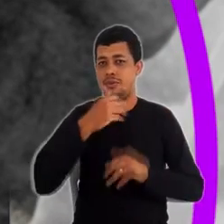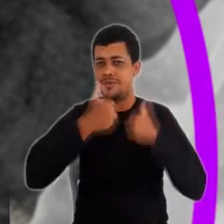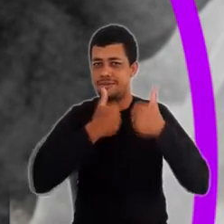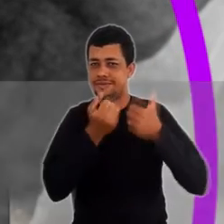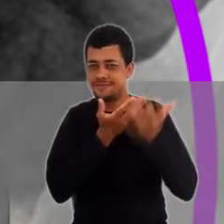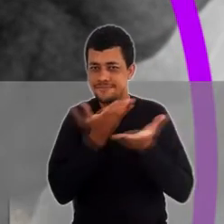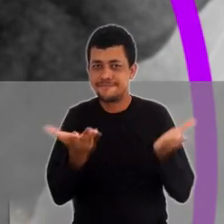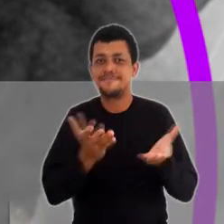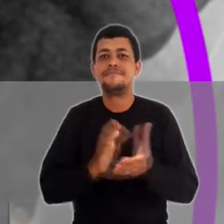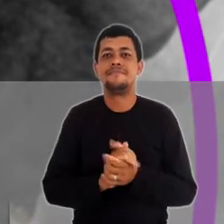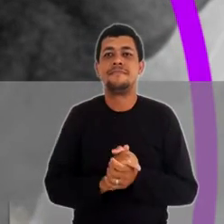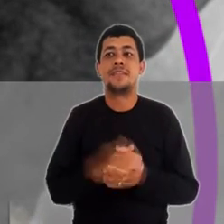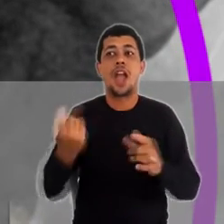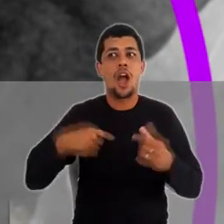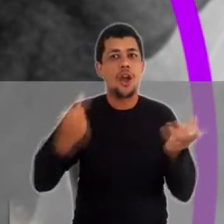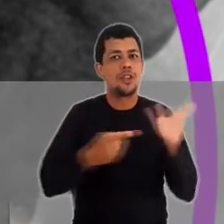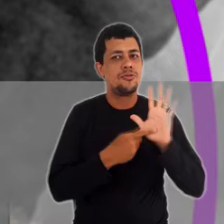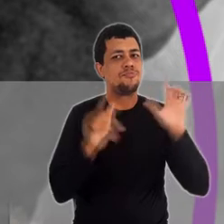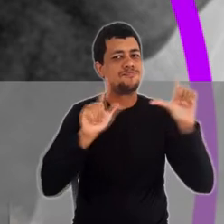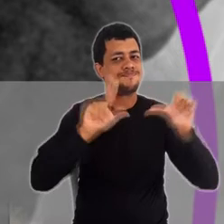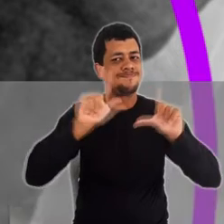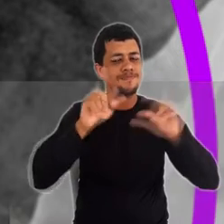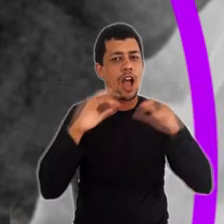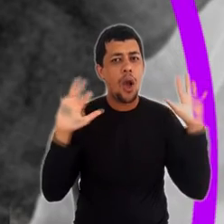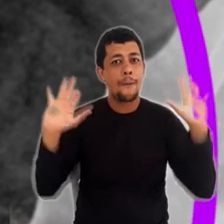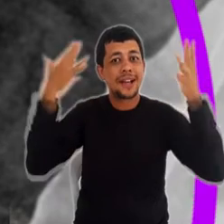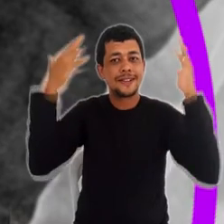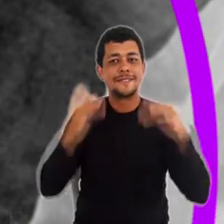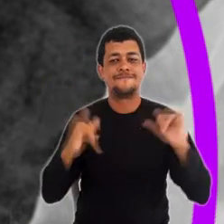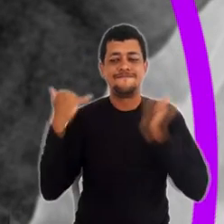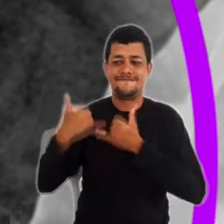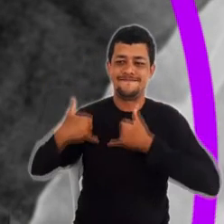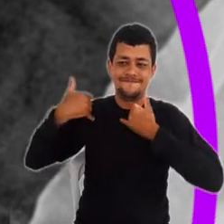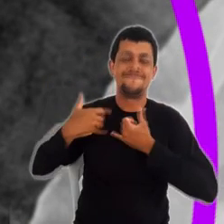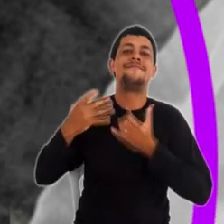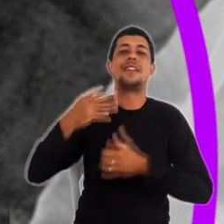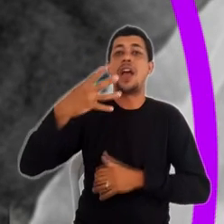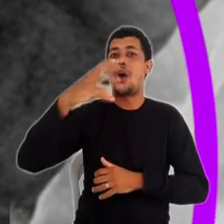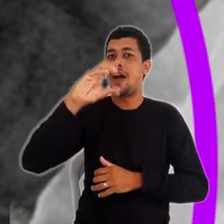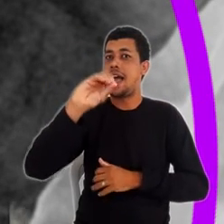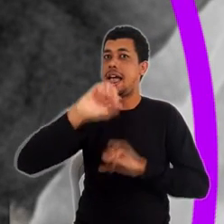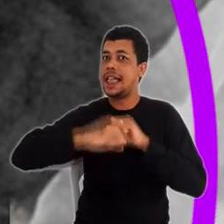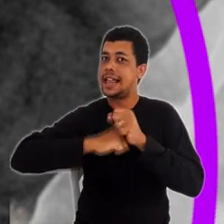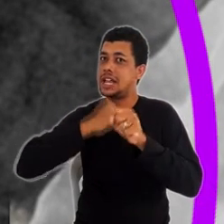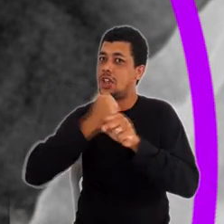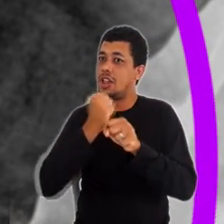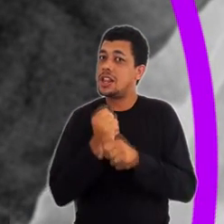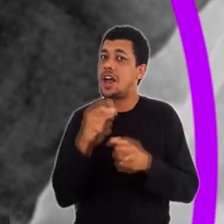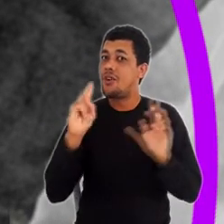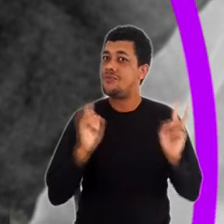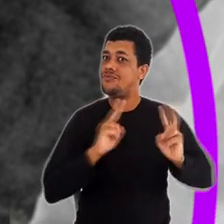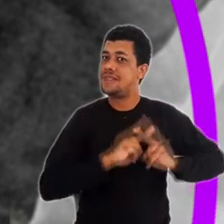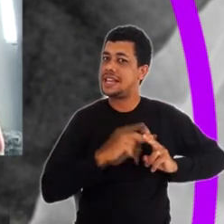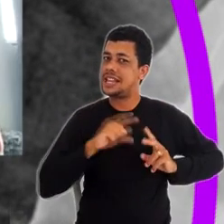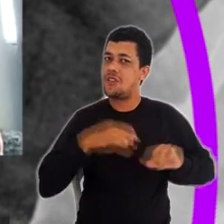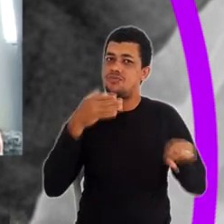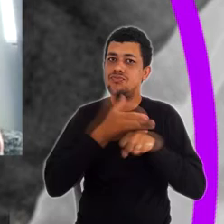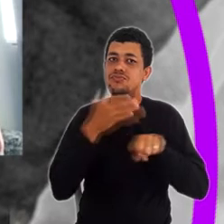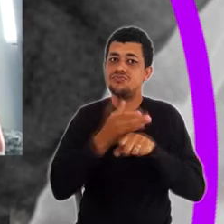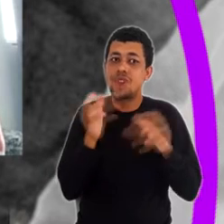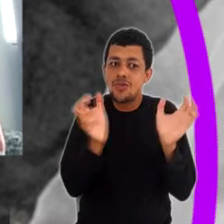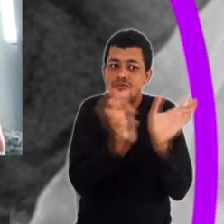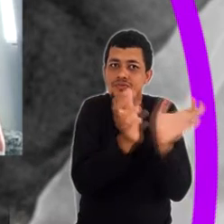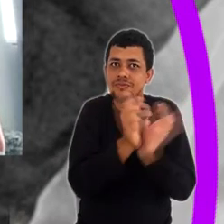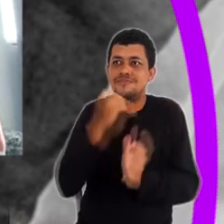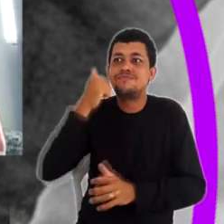E aí, galerinha bonita, tudo bem com vocês? Nesse nosso programa de comemoração do aniversário de 40 anos da nossa Universidade Federal, teremos a participação